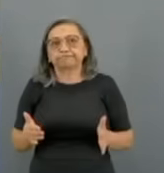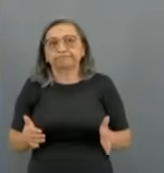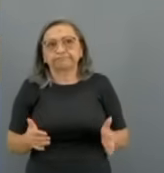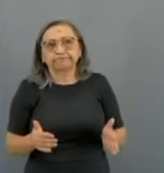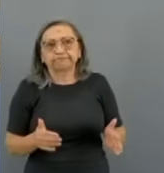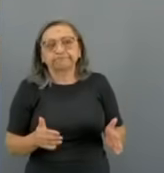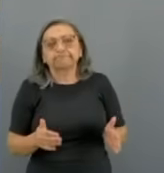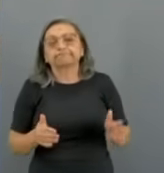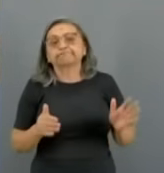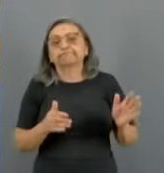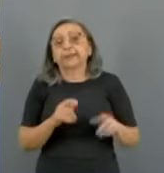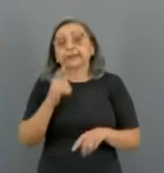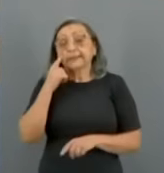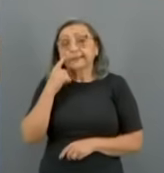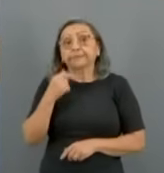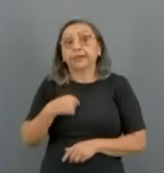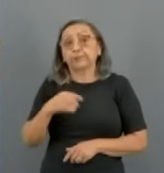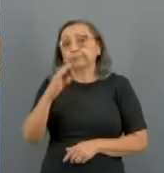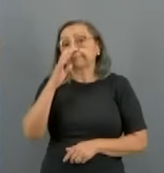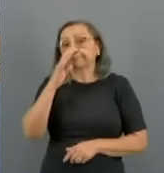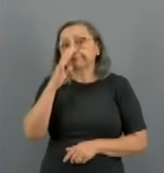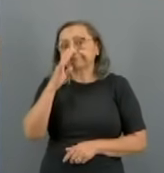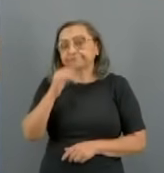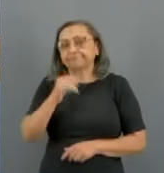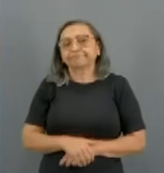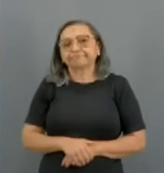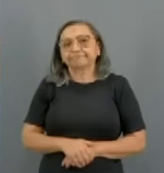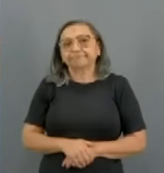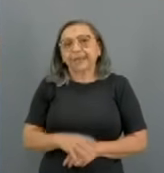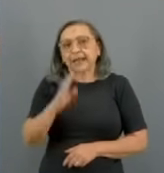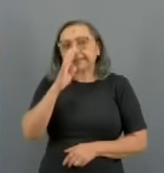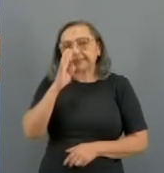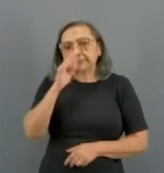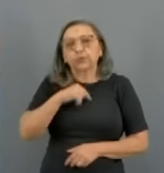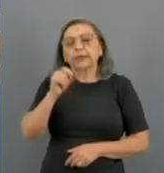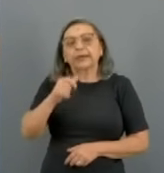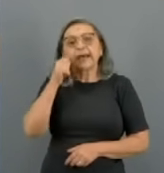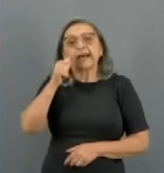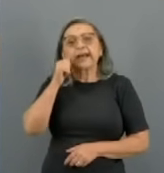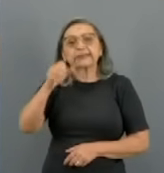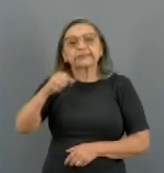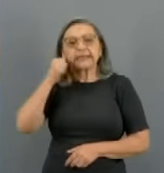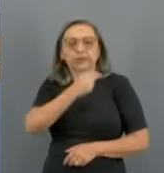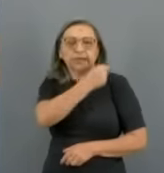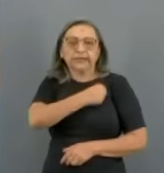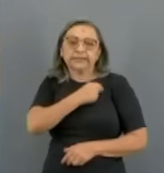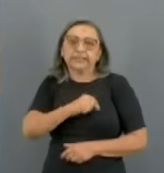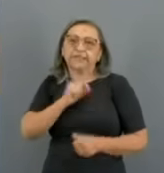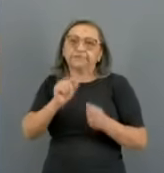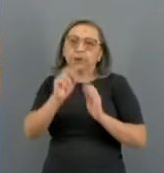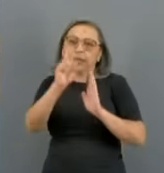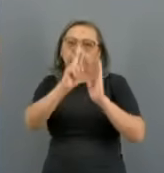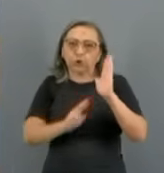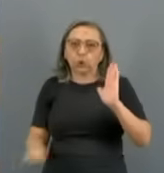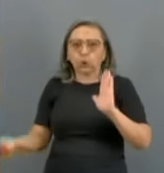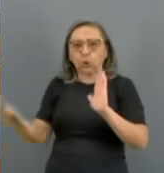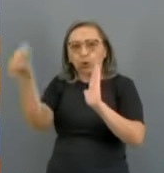onde justamente aprecio o indiciamento feito pela eminente relatora, senadora Elisiane